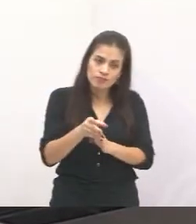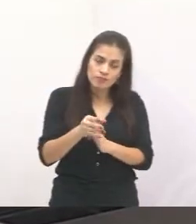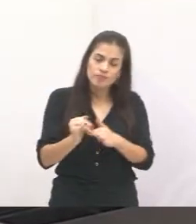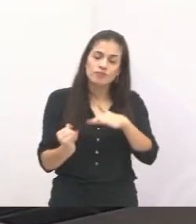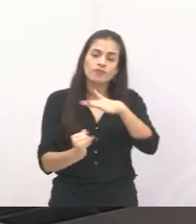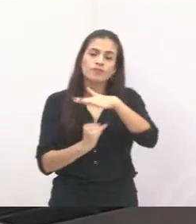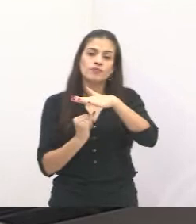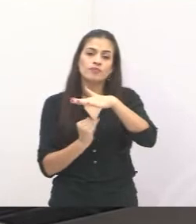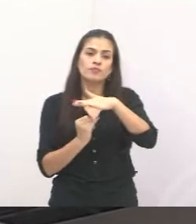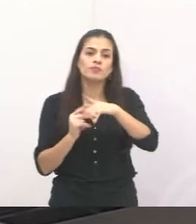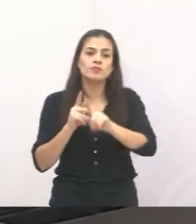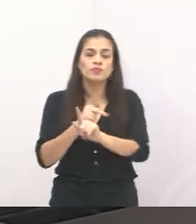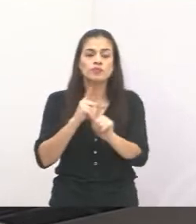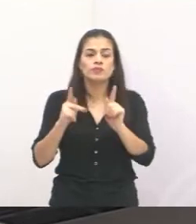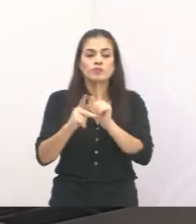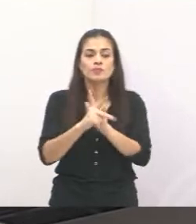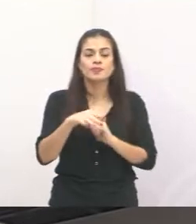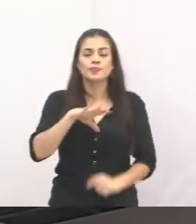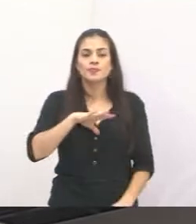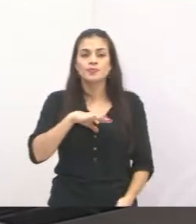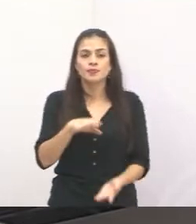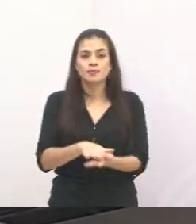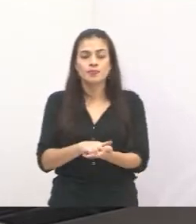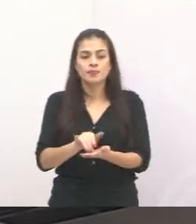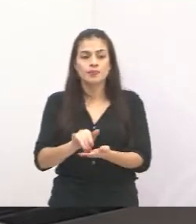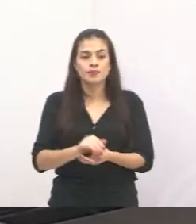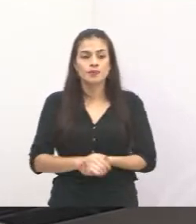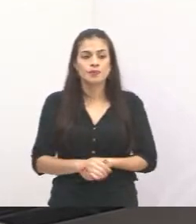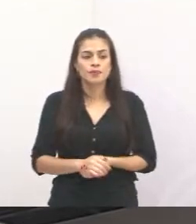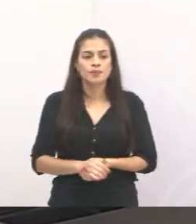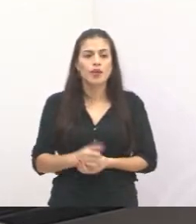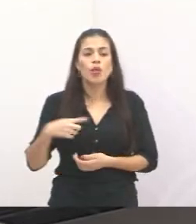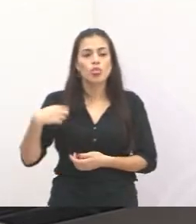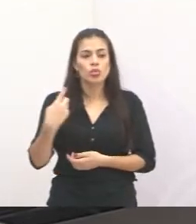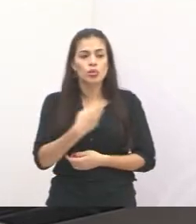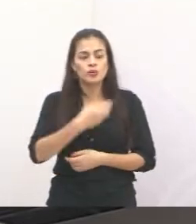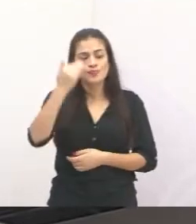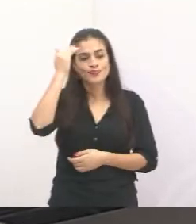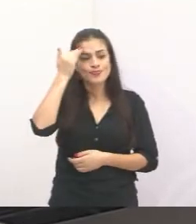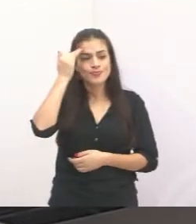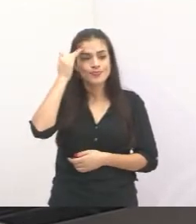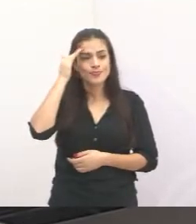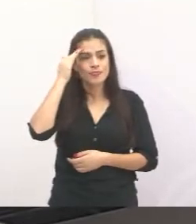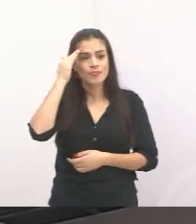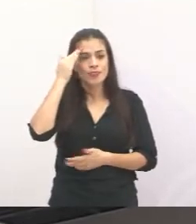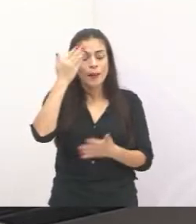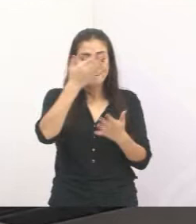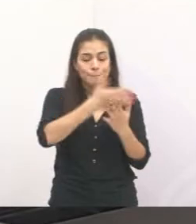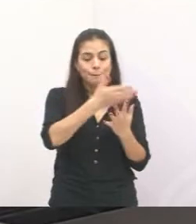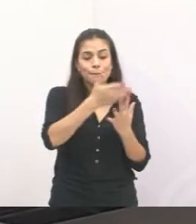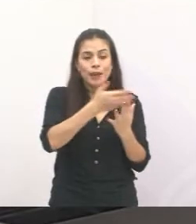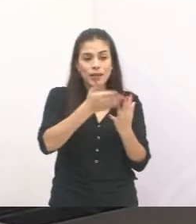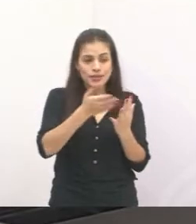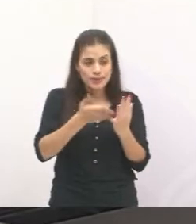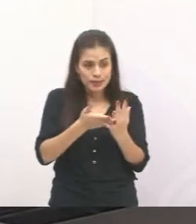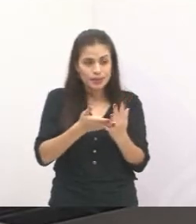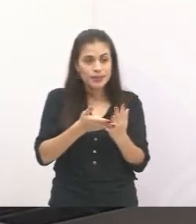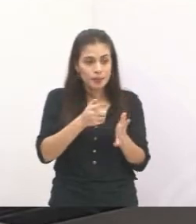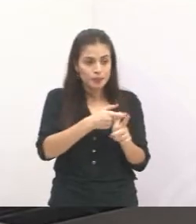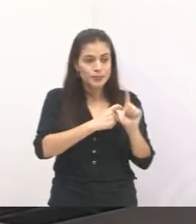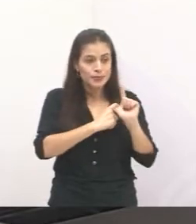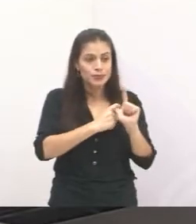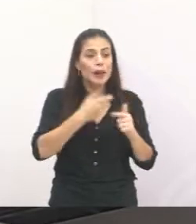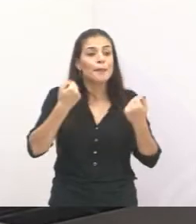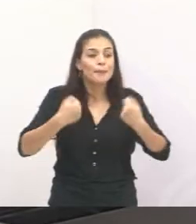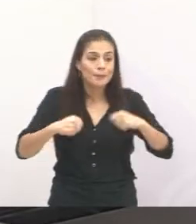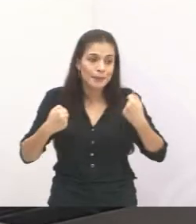nós entendemos que esse parcelamento e reparcelamento, ele precisa existir para que o município continue